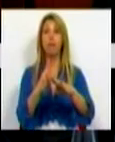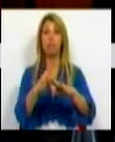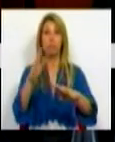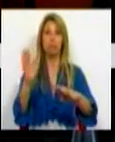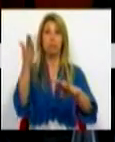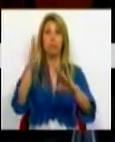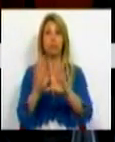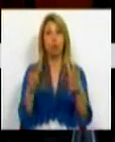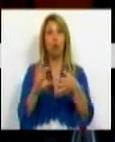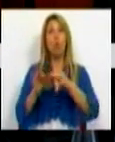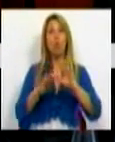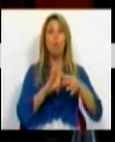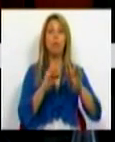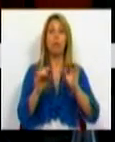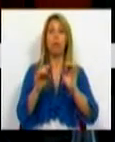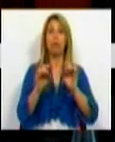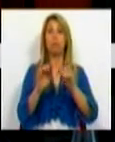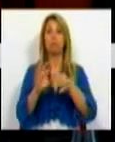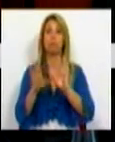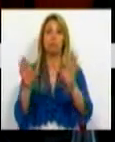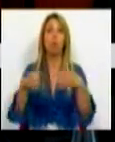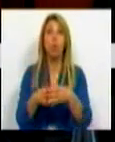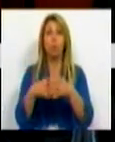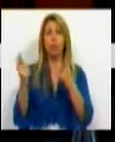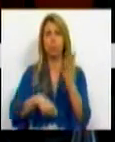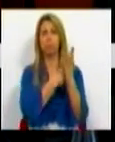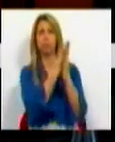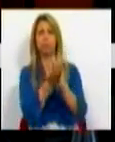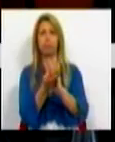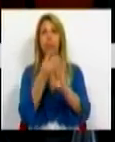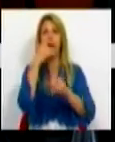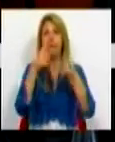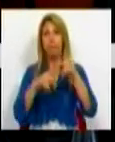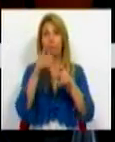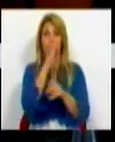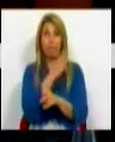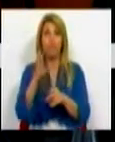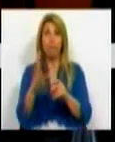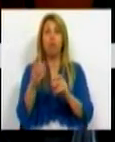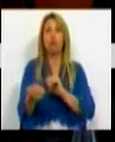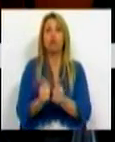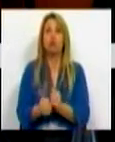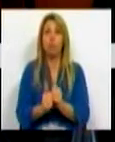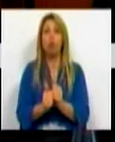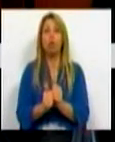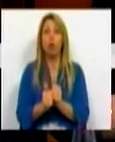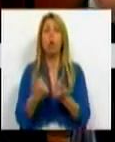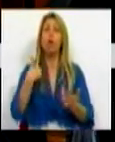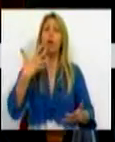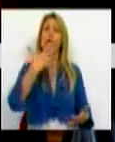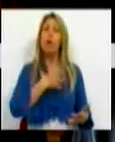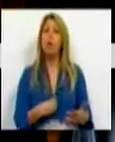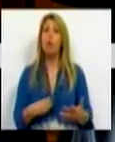designadamente, do Comitê Olímpico e, naturalmente, de um vasto conjunto de atletas, gostaríamos de lhe perguntar, desde logo, se considera